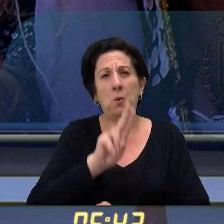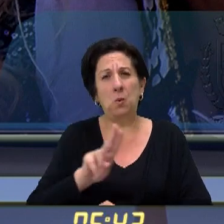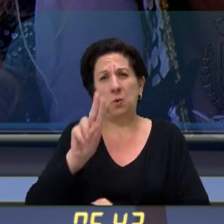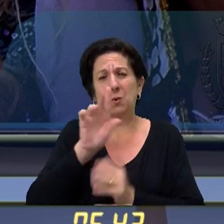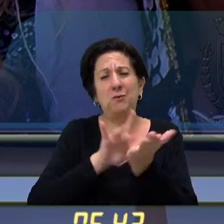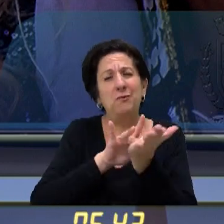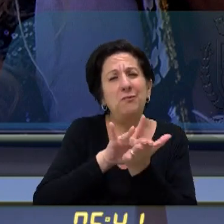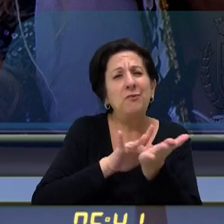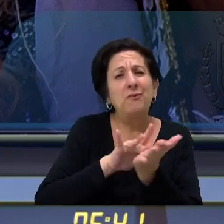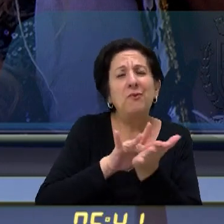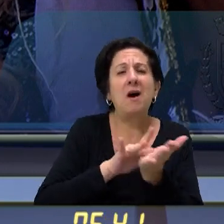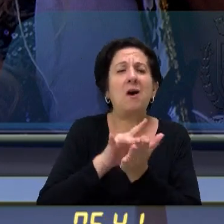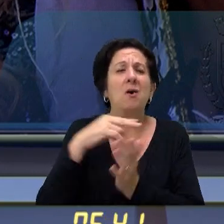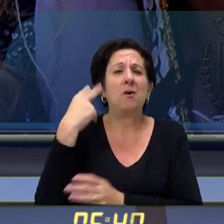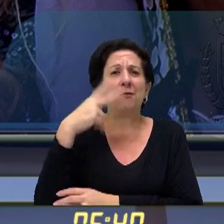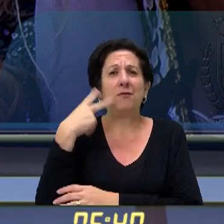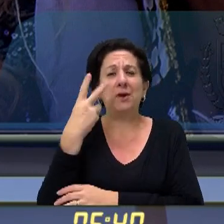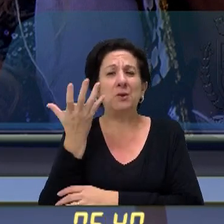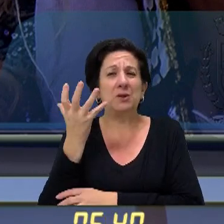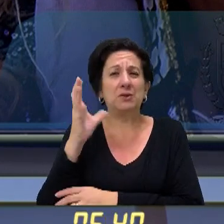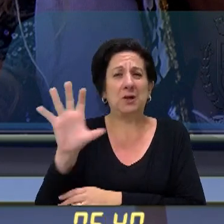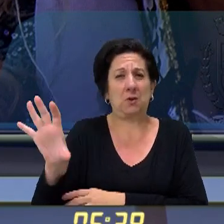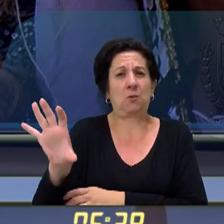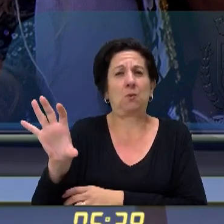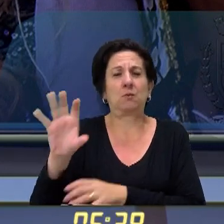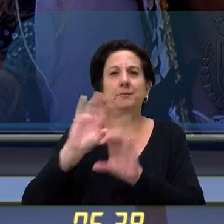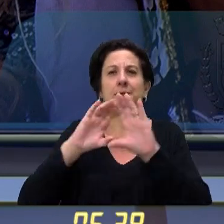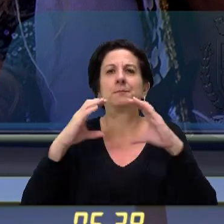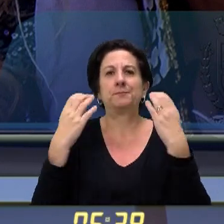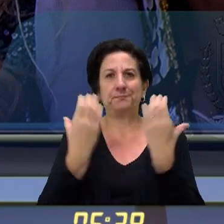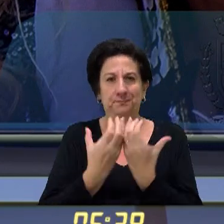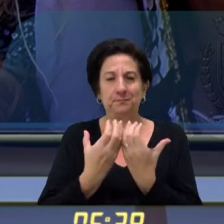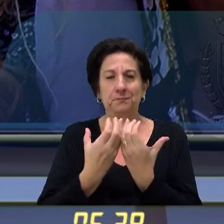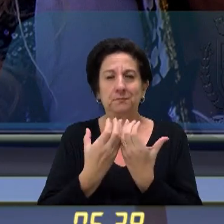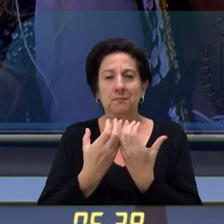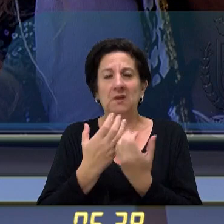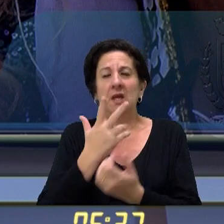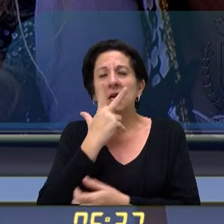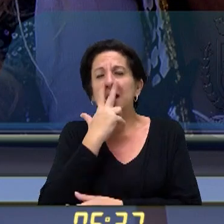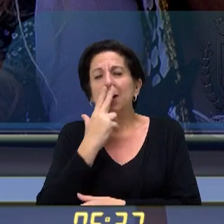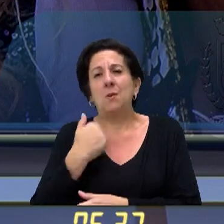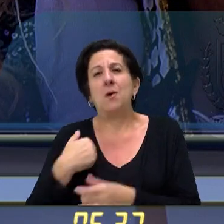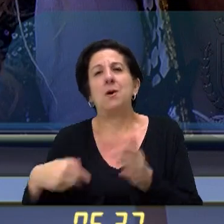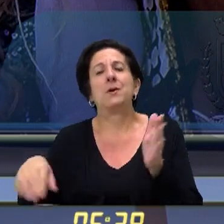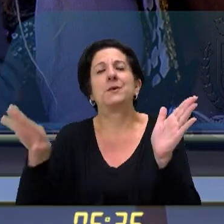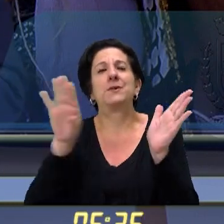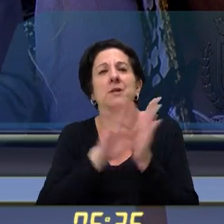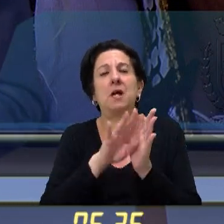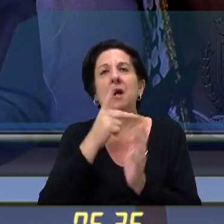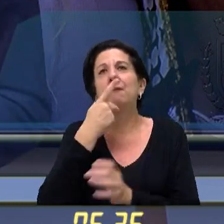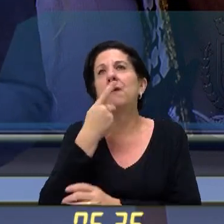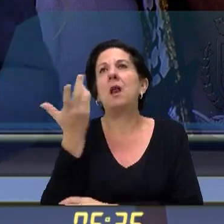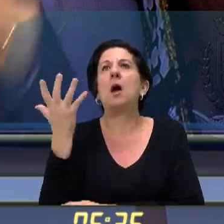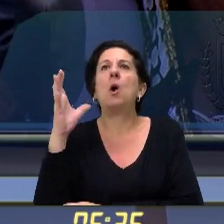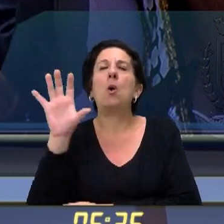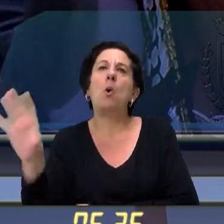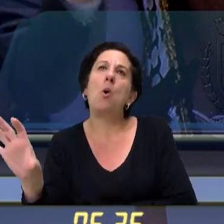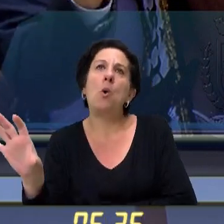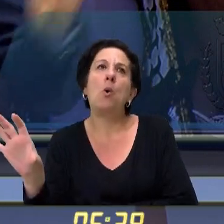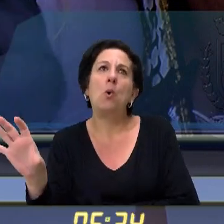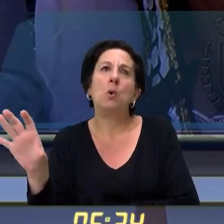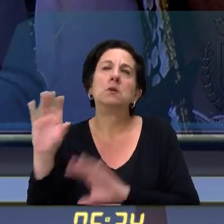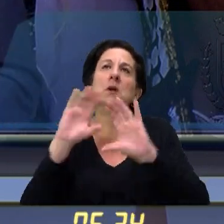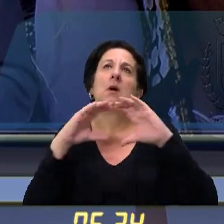artifício de jogar um vereador como a comunidade. É a mesma coisa eu chegar e dizer que eu sou contra o pleito